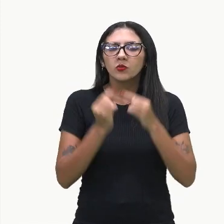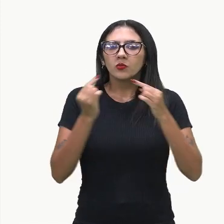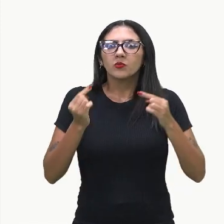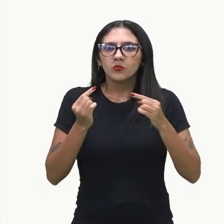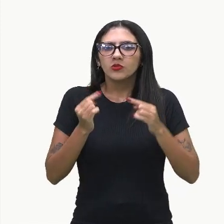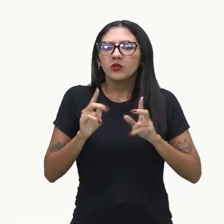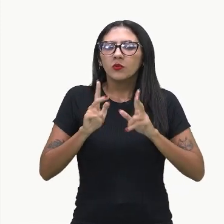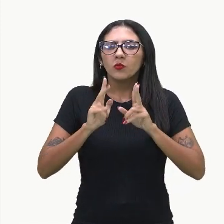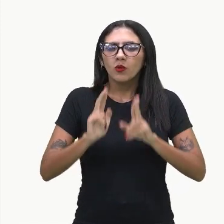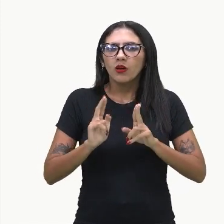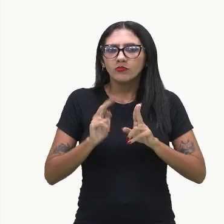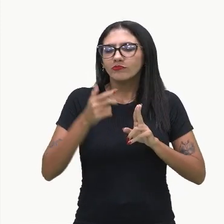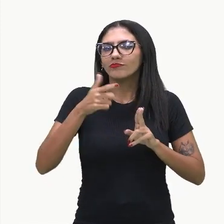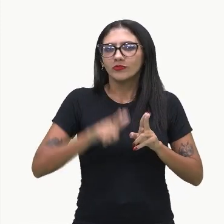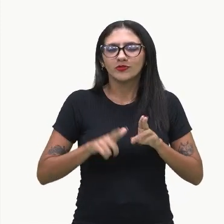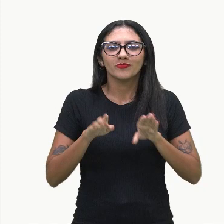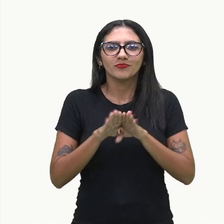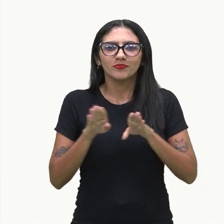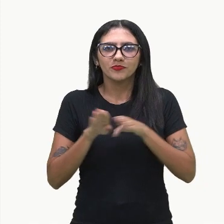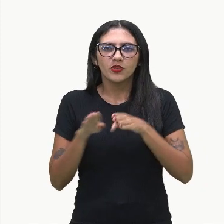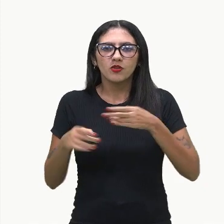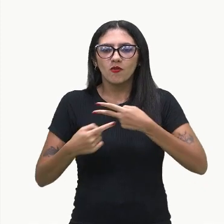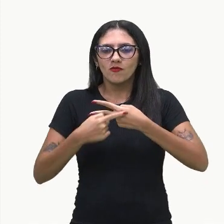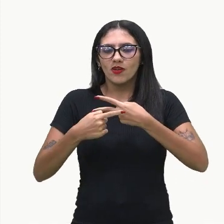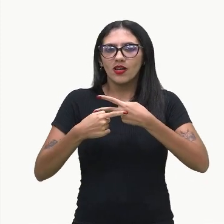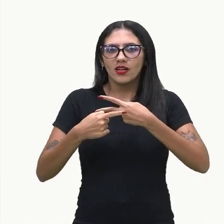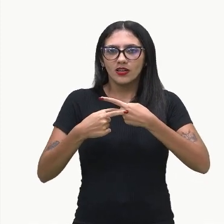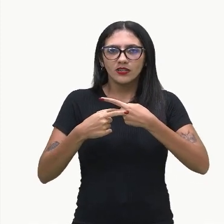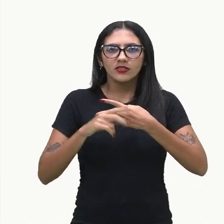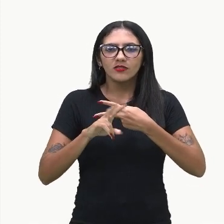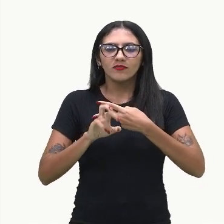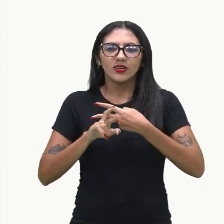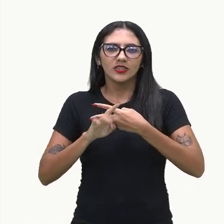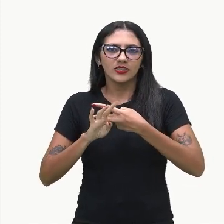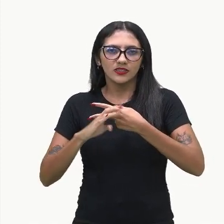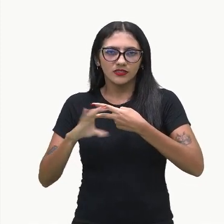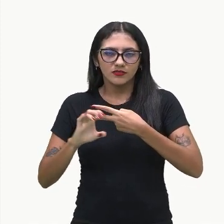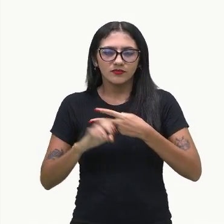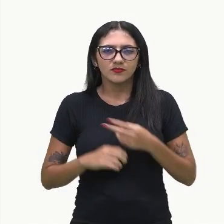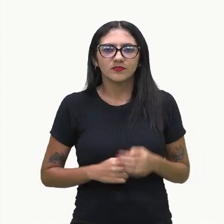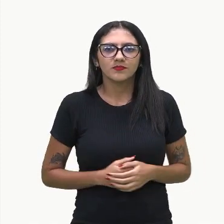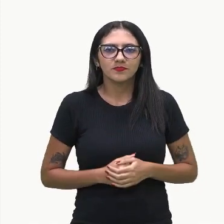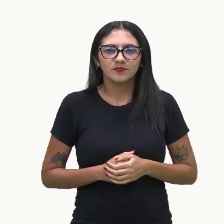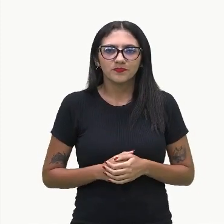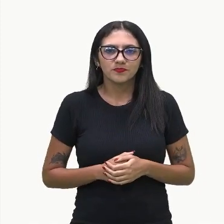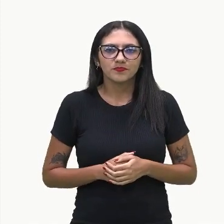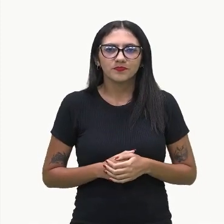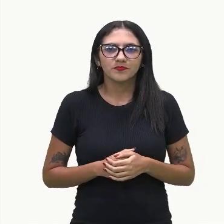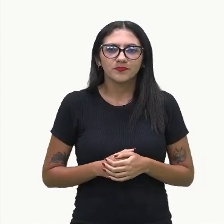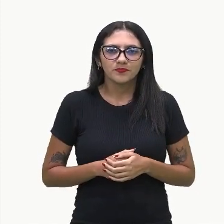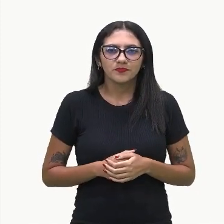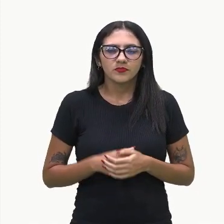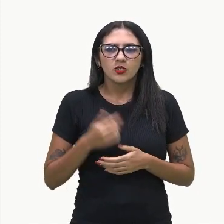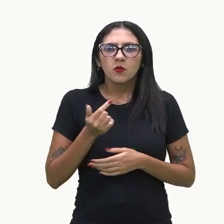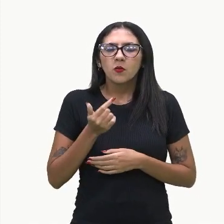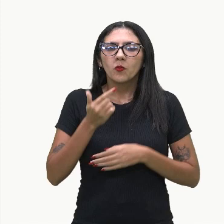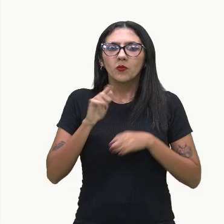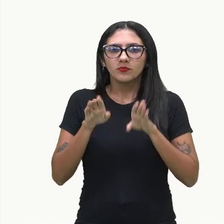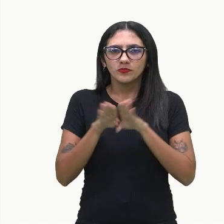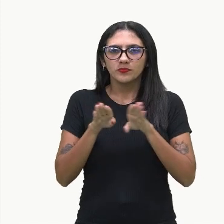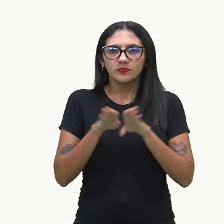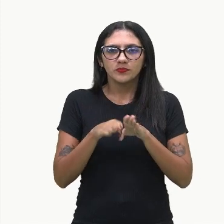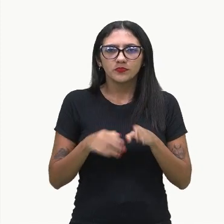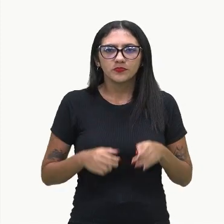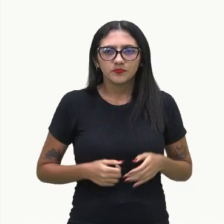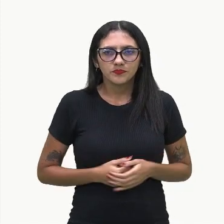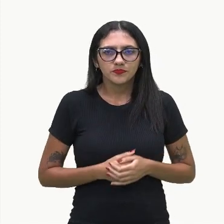eles dois? Justamente o vértice. Agora, aqui na reta S, nós localizamos também